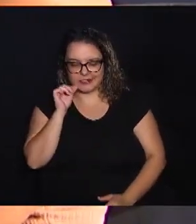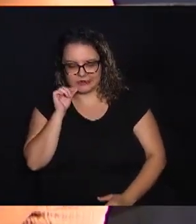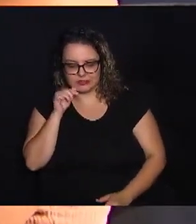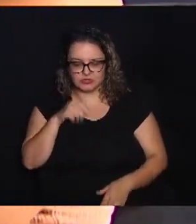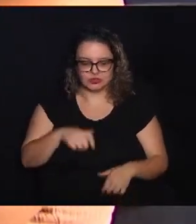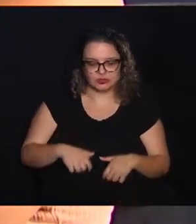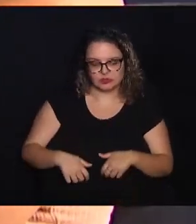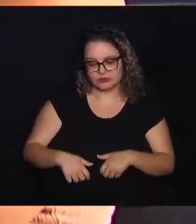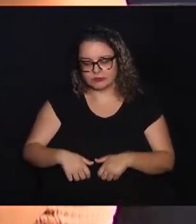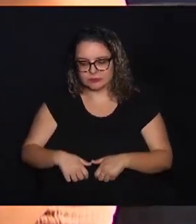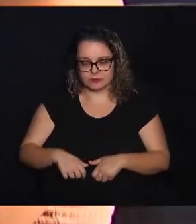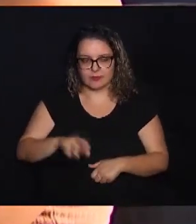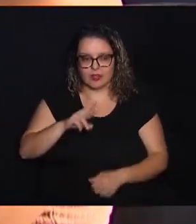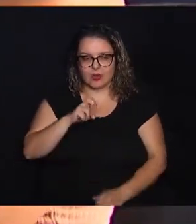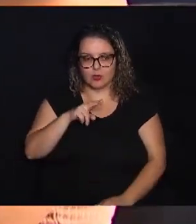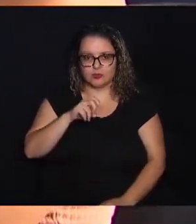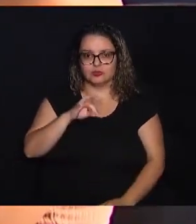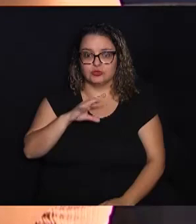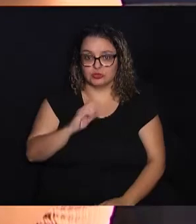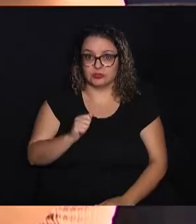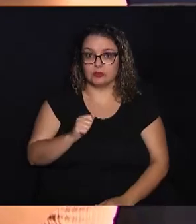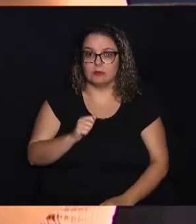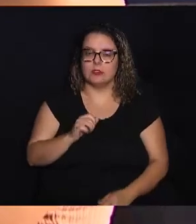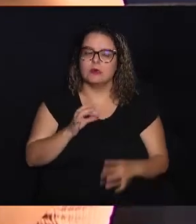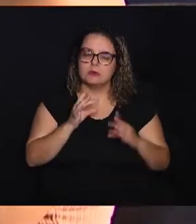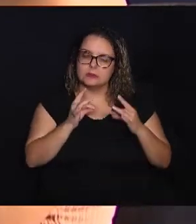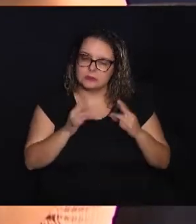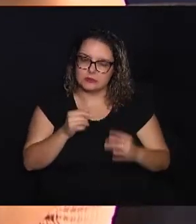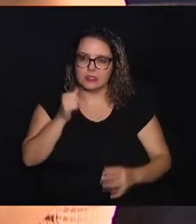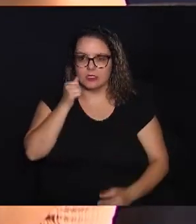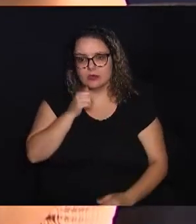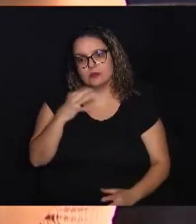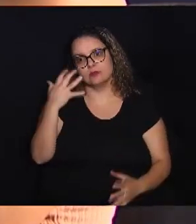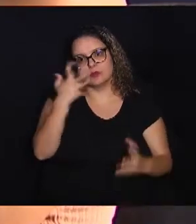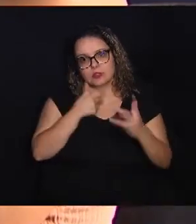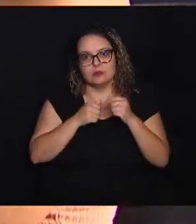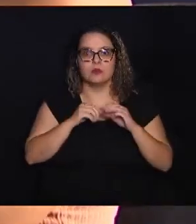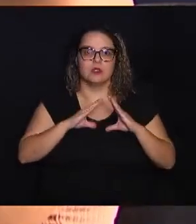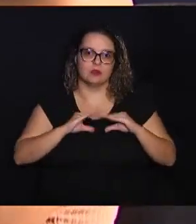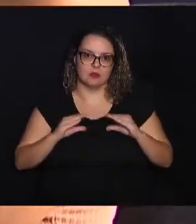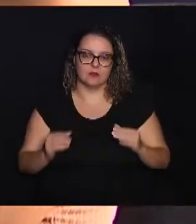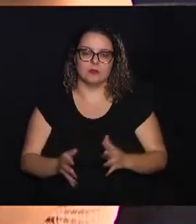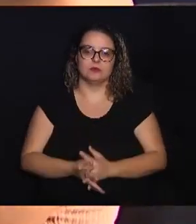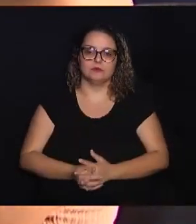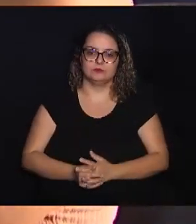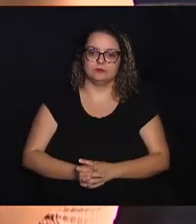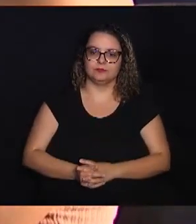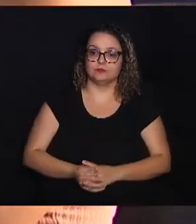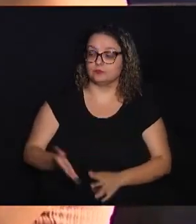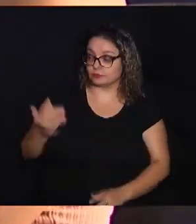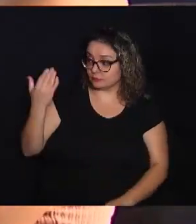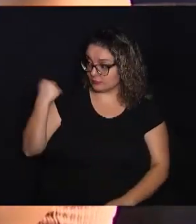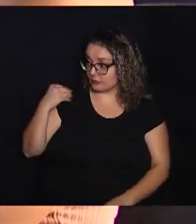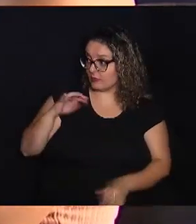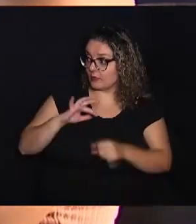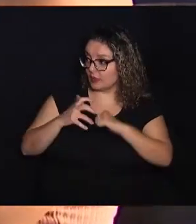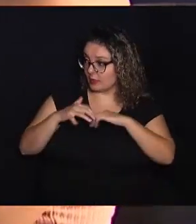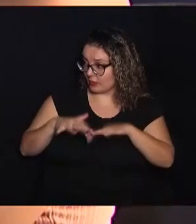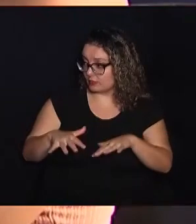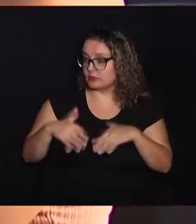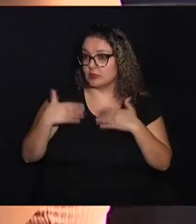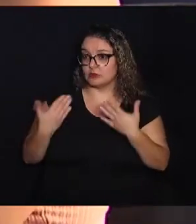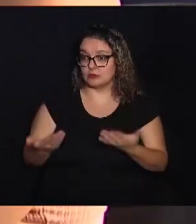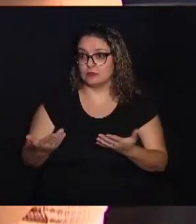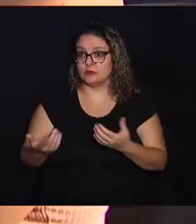bem rústica, mas com um toque feminino e bem bonitinho e aconchegante. Naquele período da pandemia em que